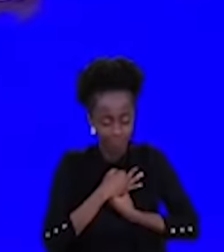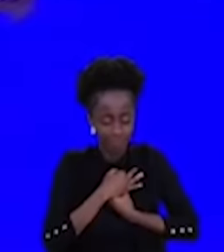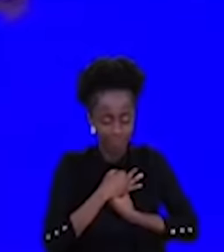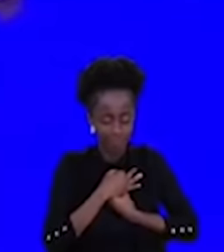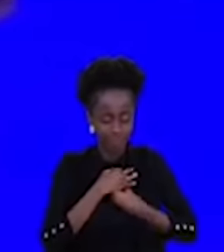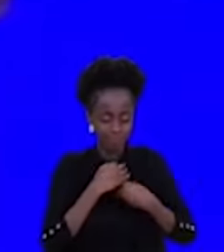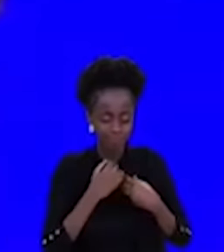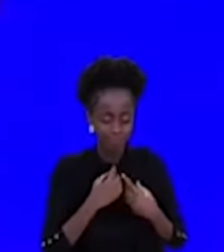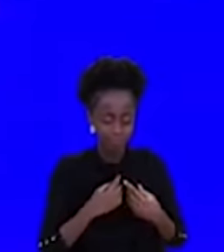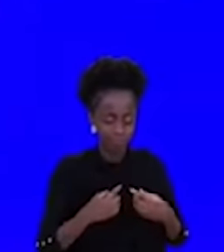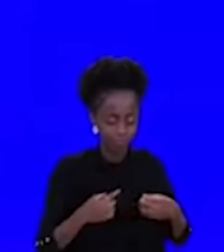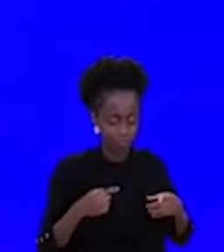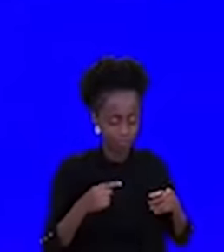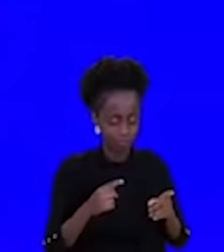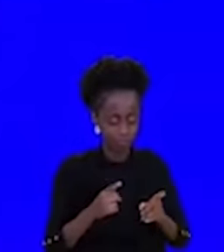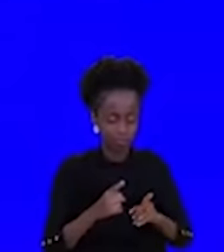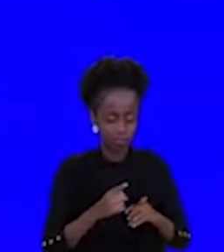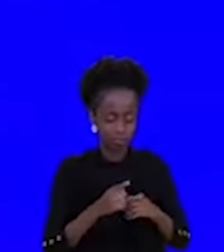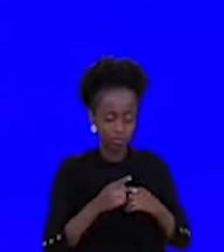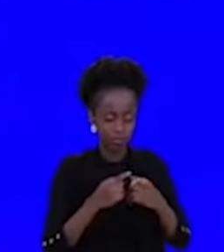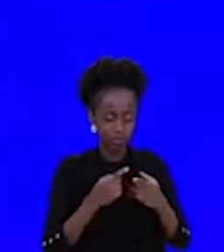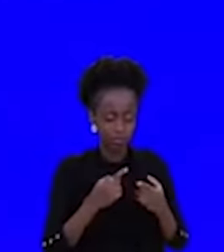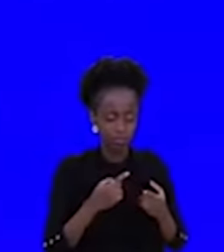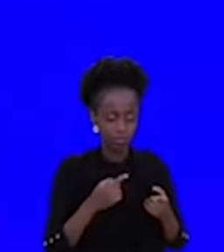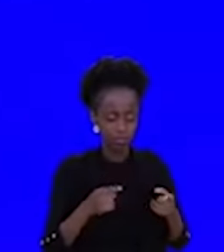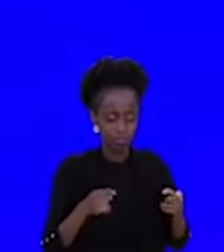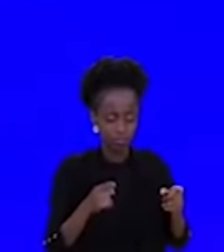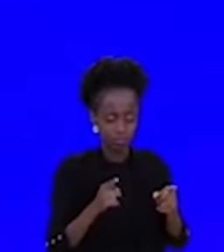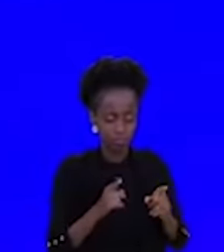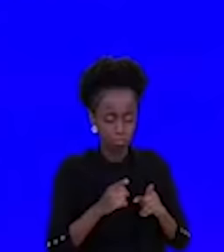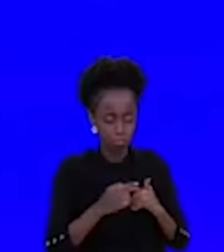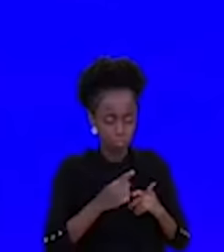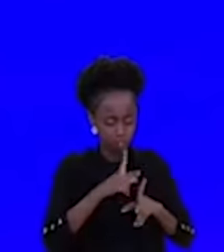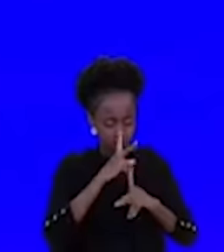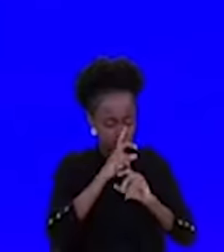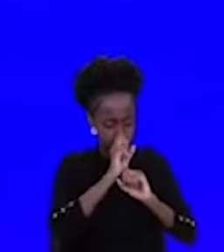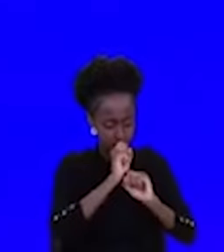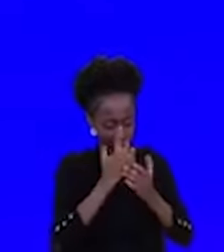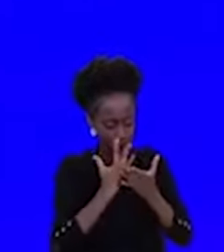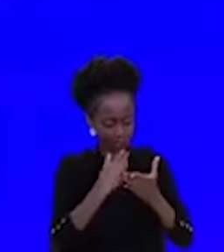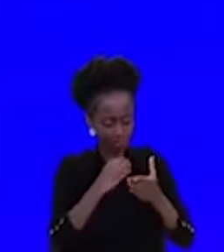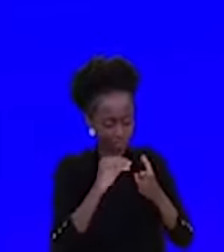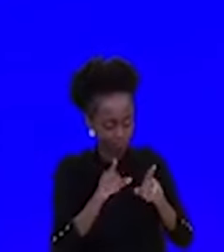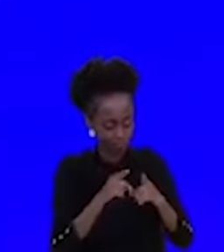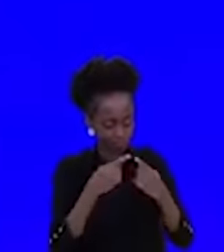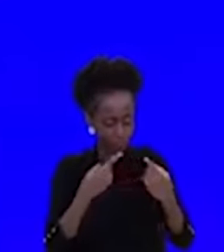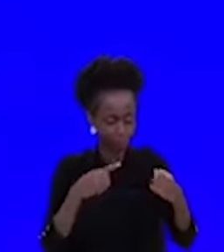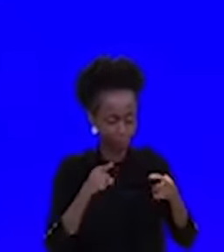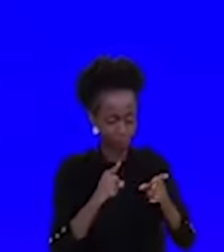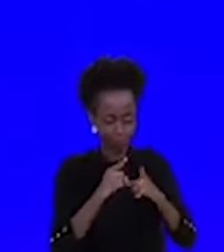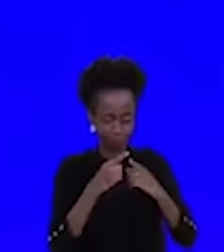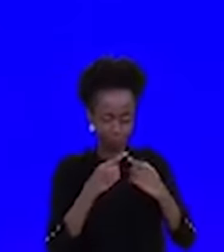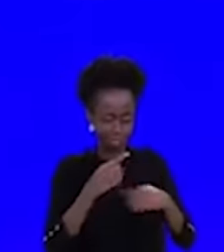teu abraço de poder. Cante forte, queima, Jesus.